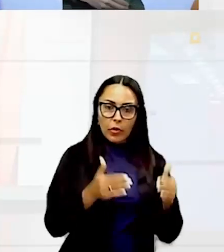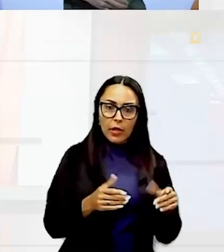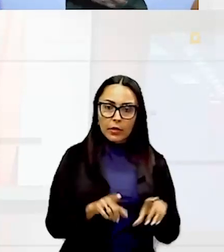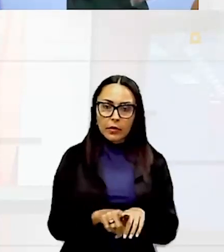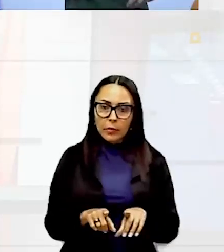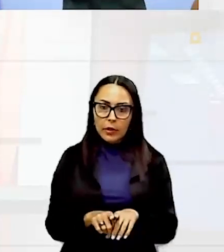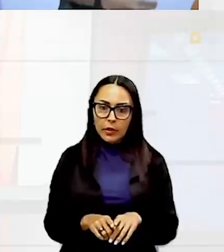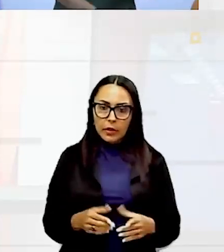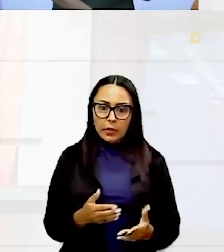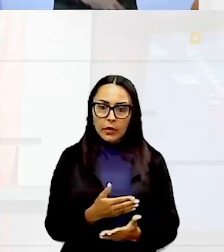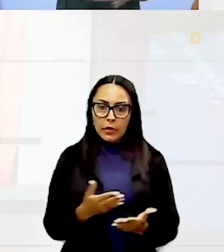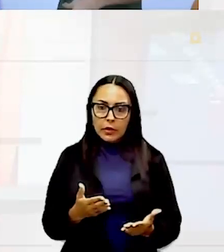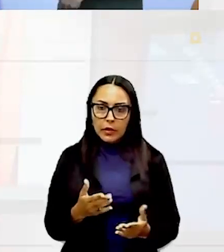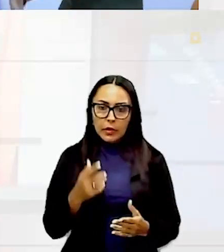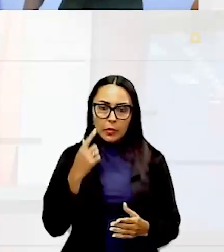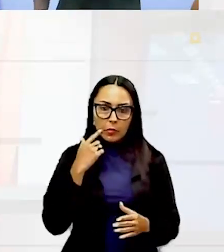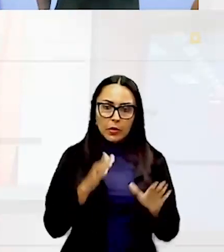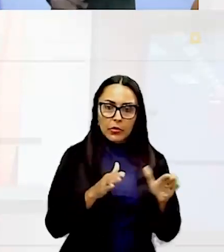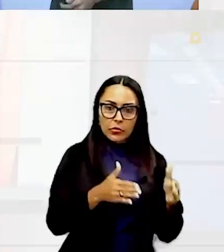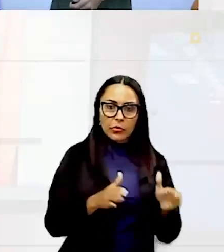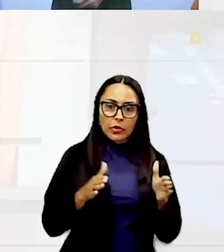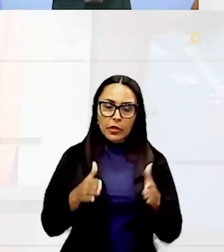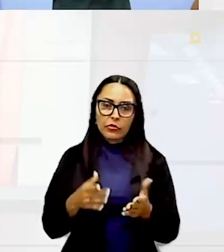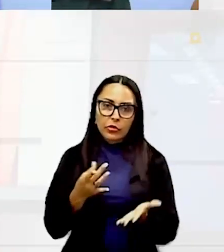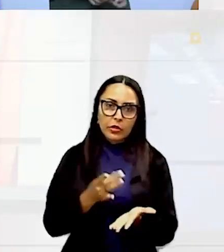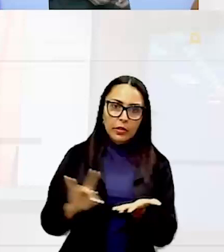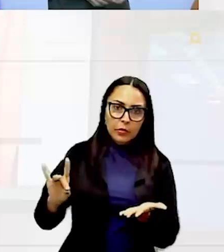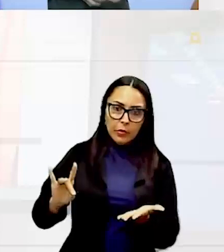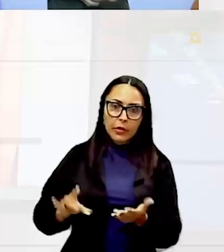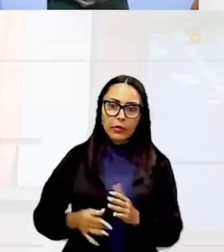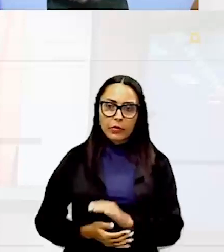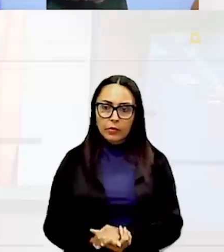animação de personagens, de inimigos,